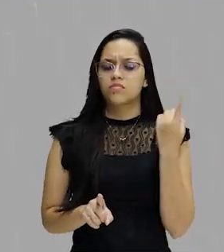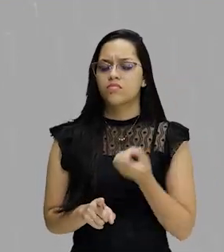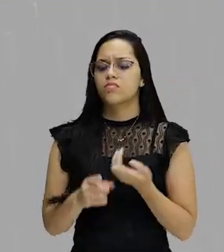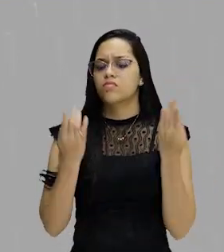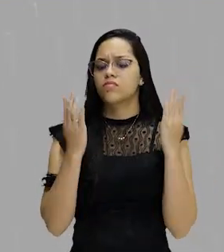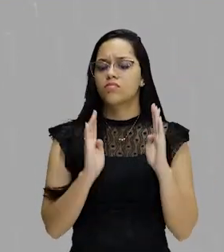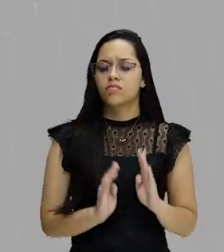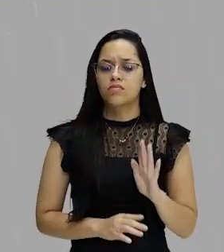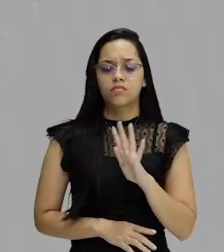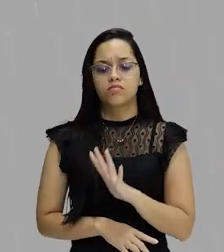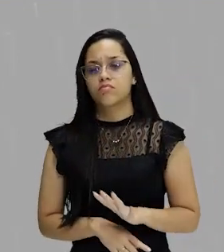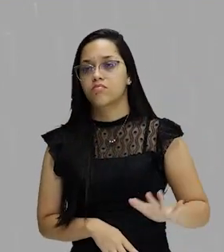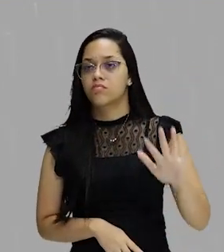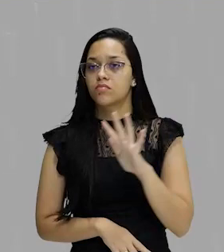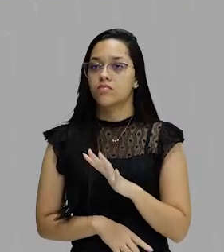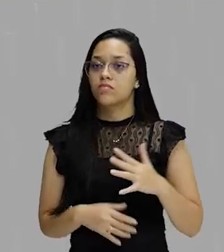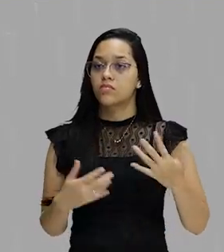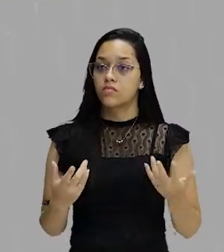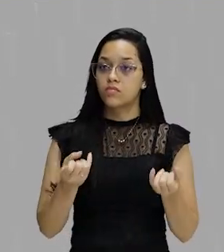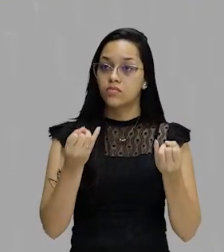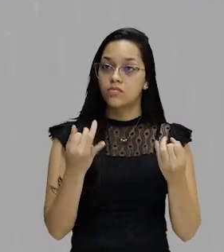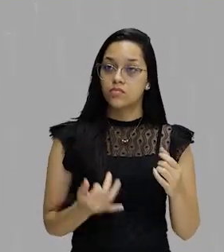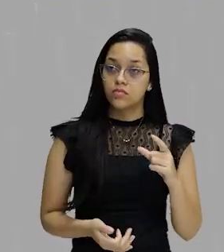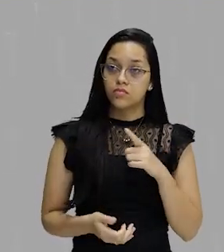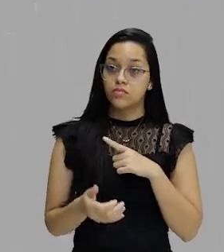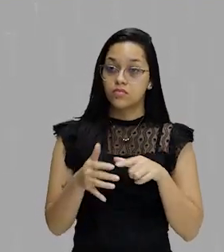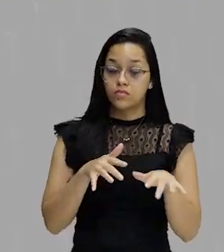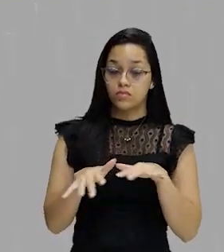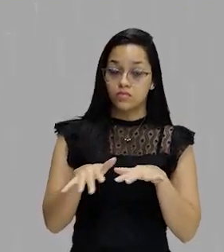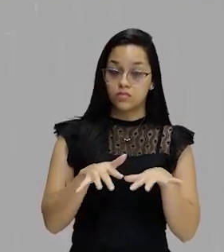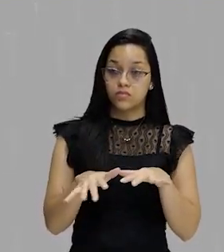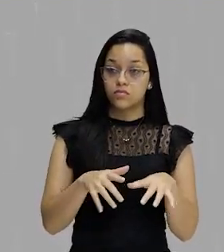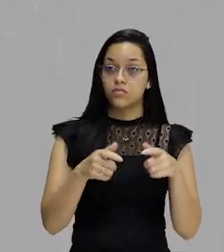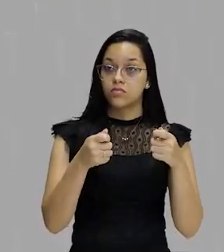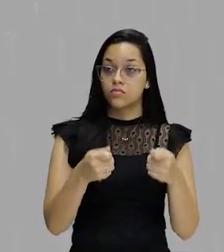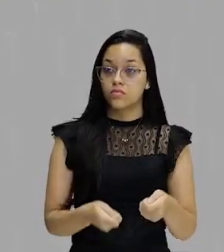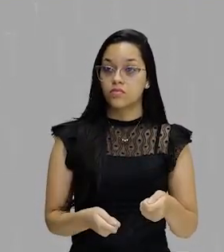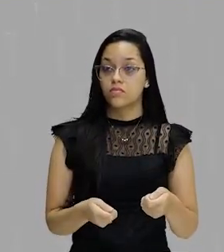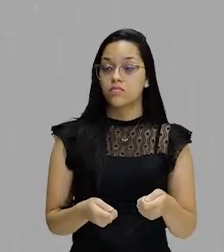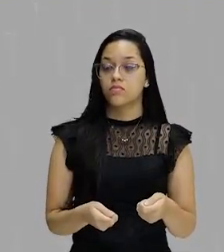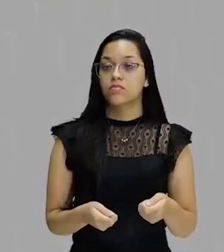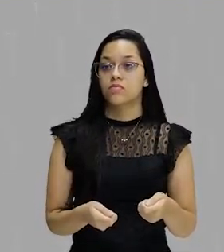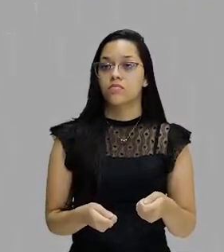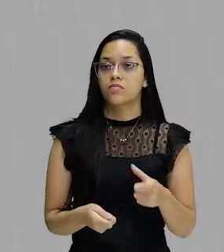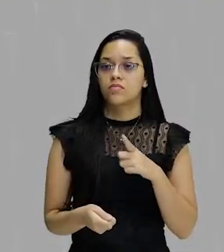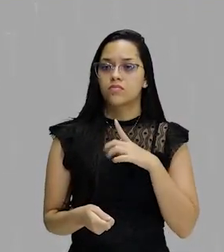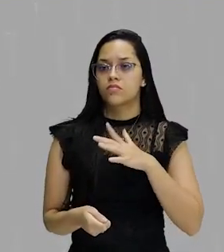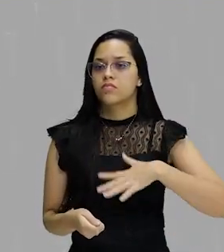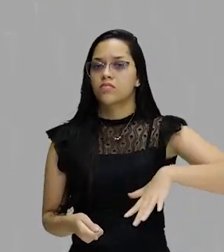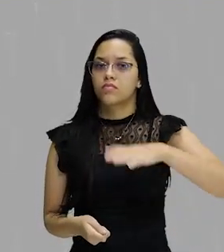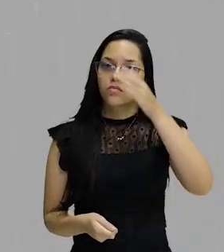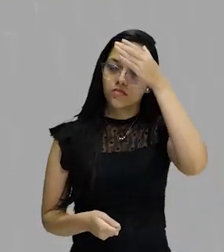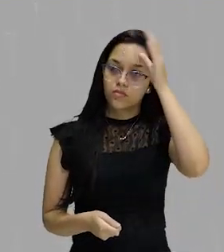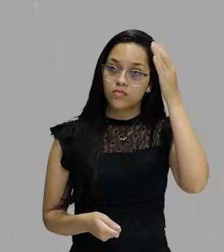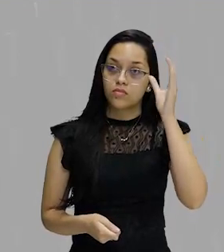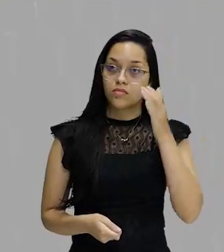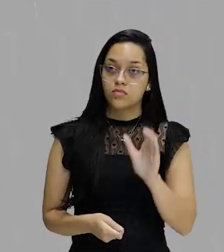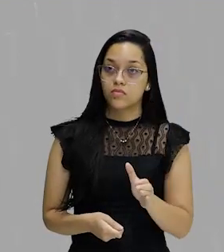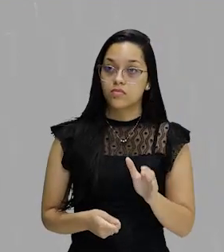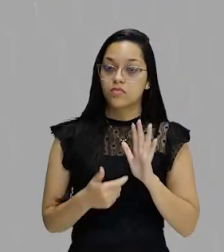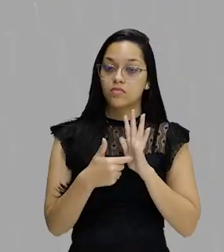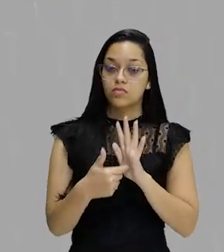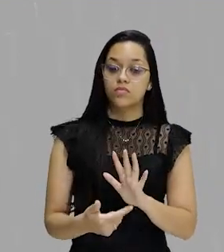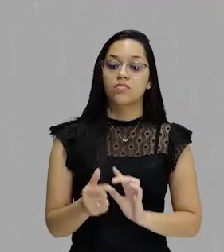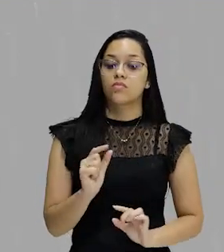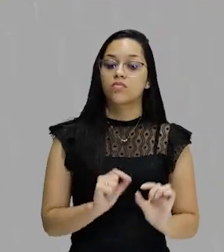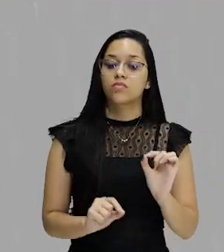analisarmos de uma forma geral, falar desse movimento de resistência no campo cultural é